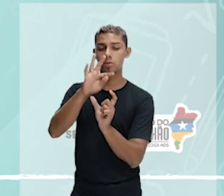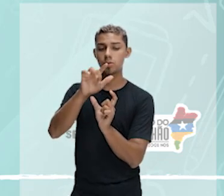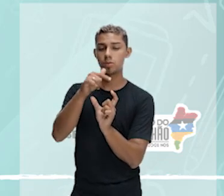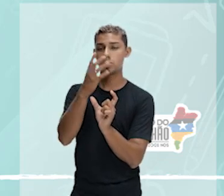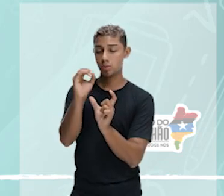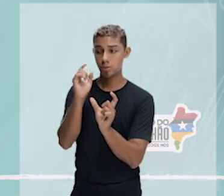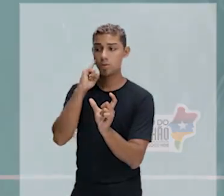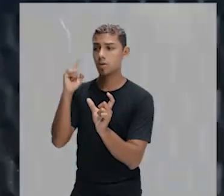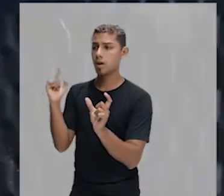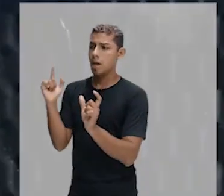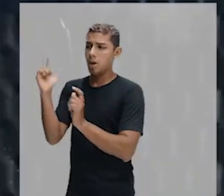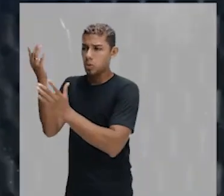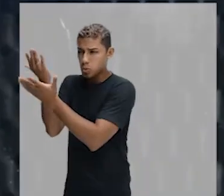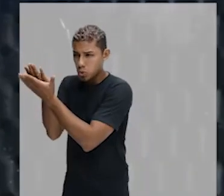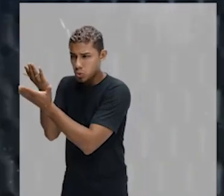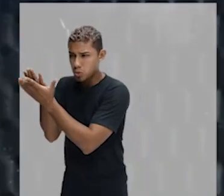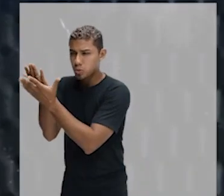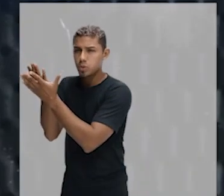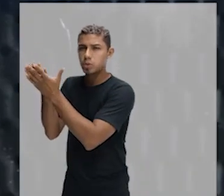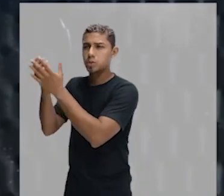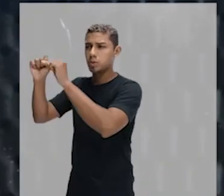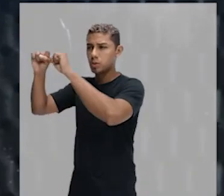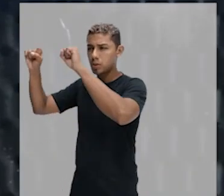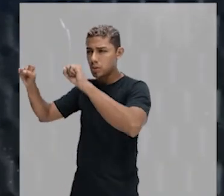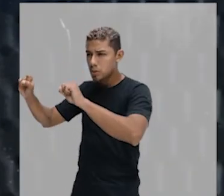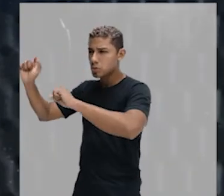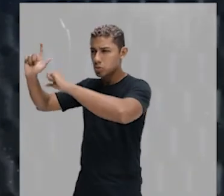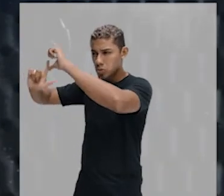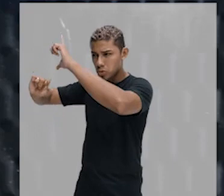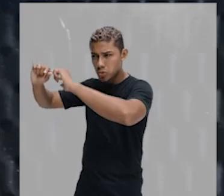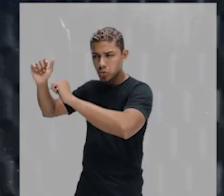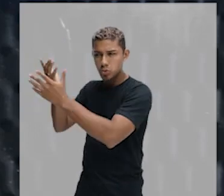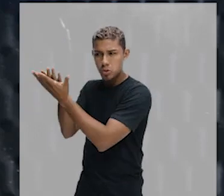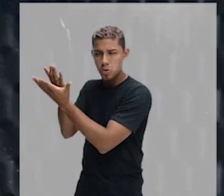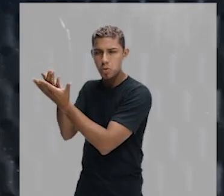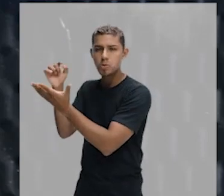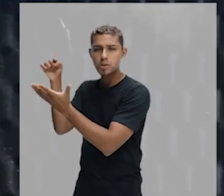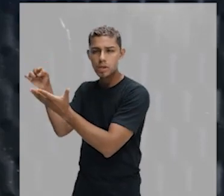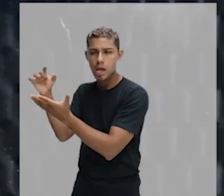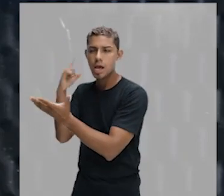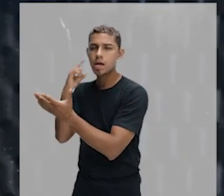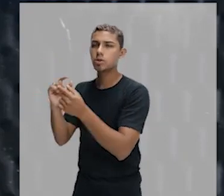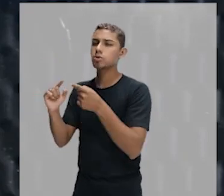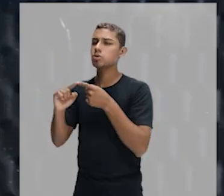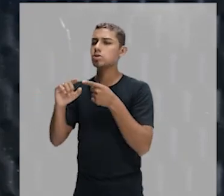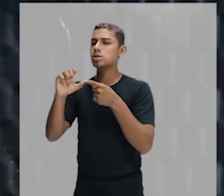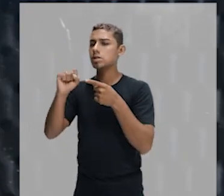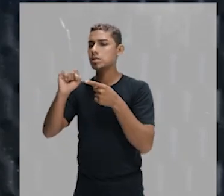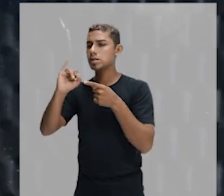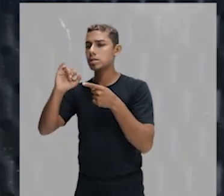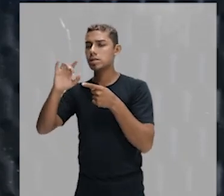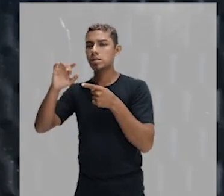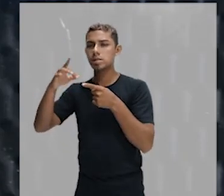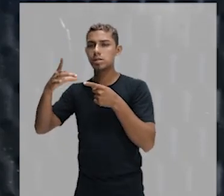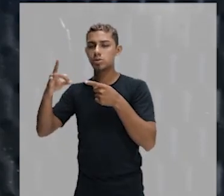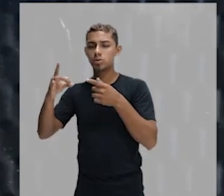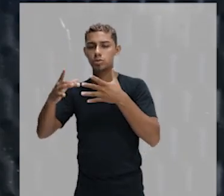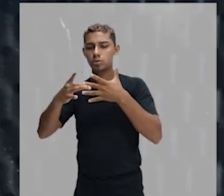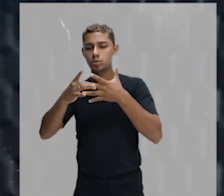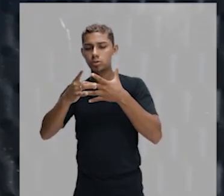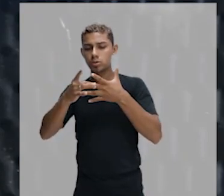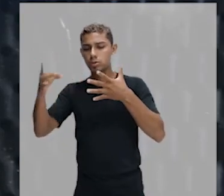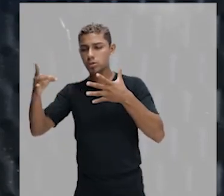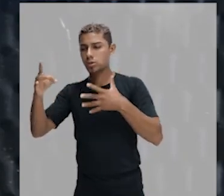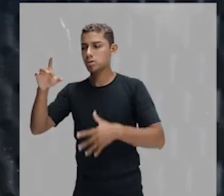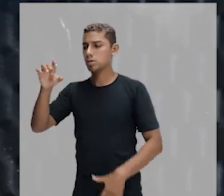que é uma outra área totalmente diferente dessa, certo? Lá na astrologia que tem a questão dos signos, certo? Isso vai depender da casa